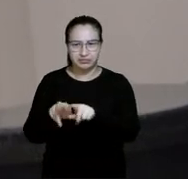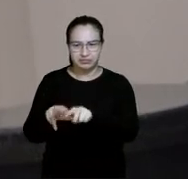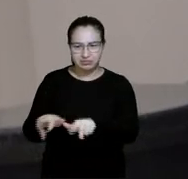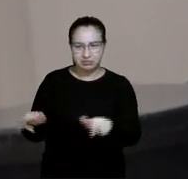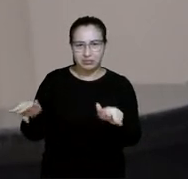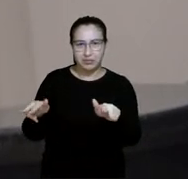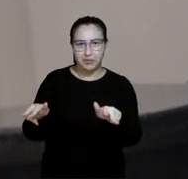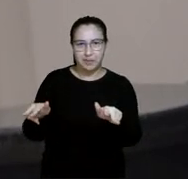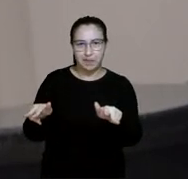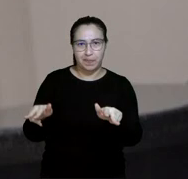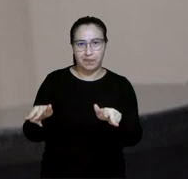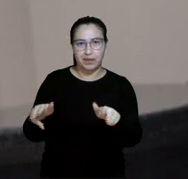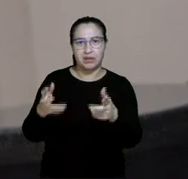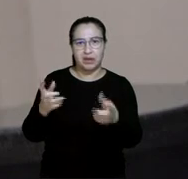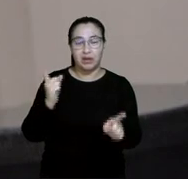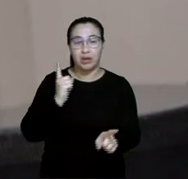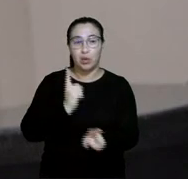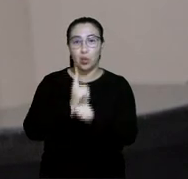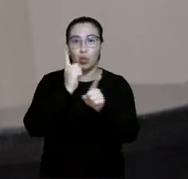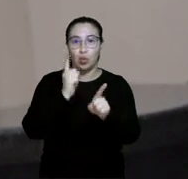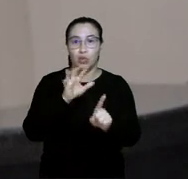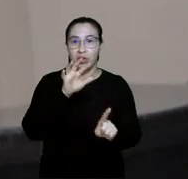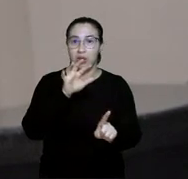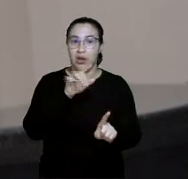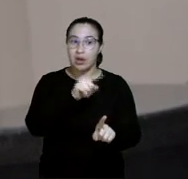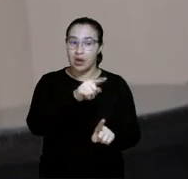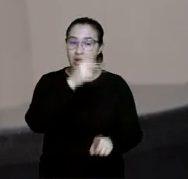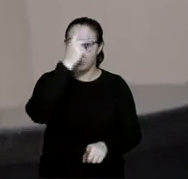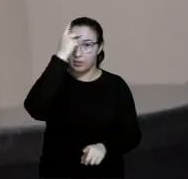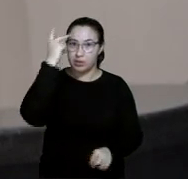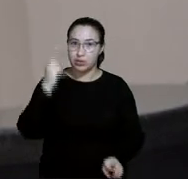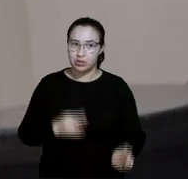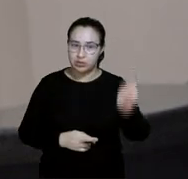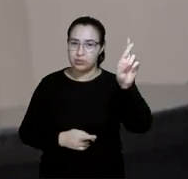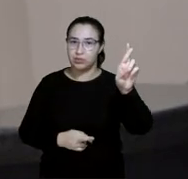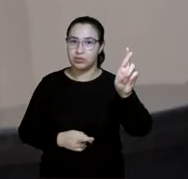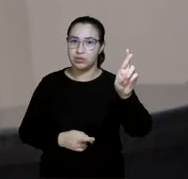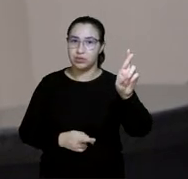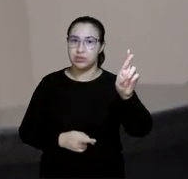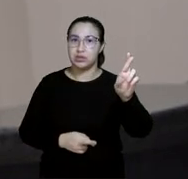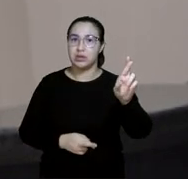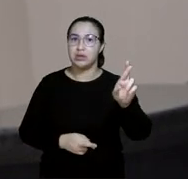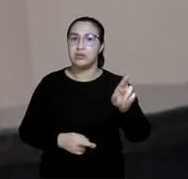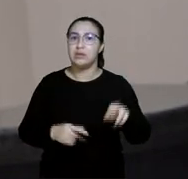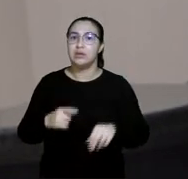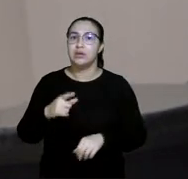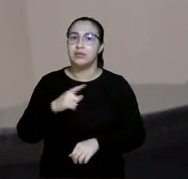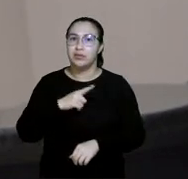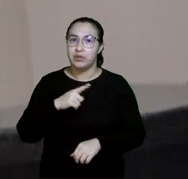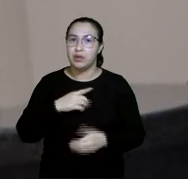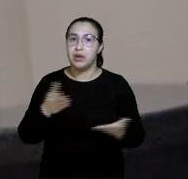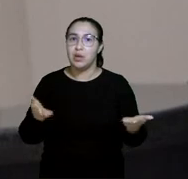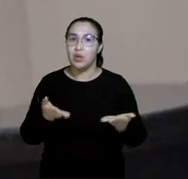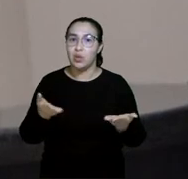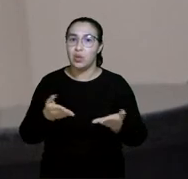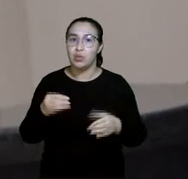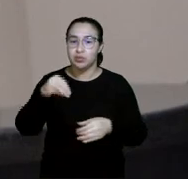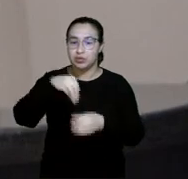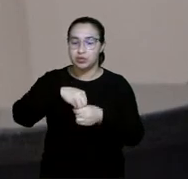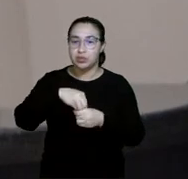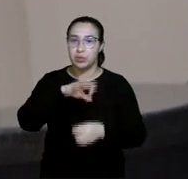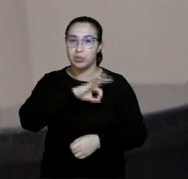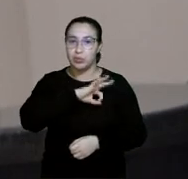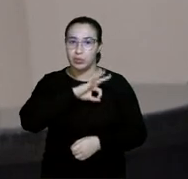princípio, achando o autor sem identificação, terão uma origem. porque nós temos hoje, tanto na Polícia